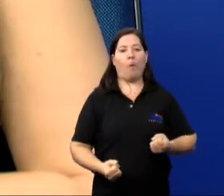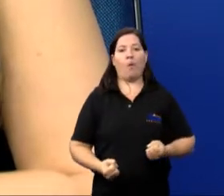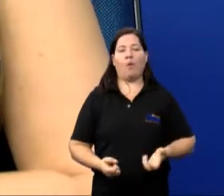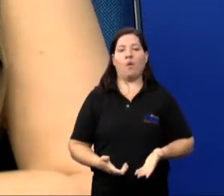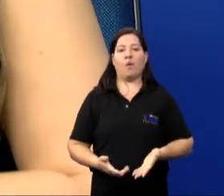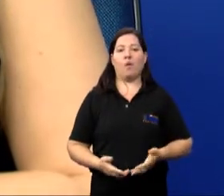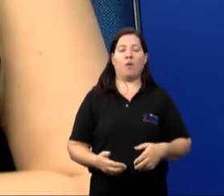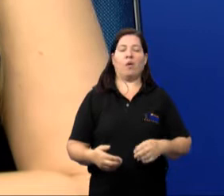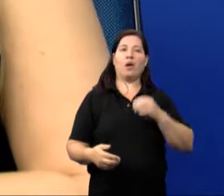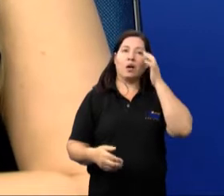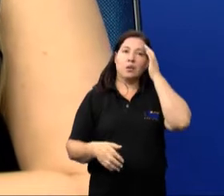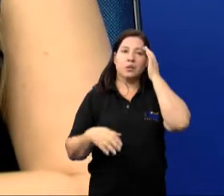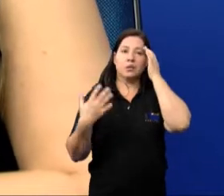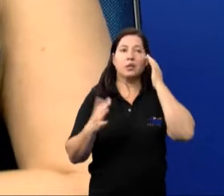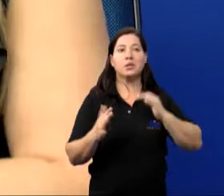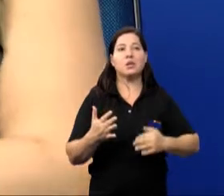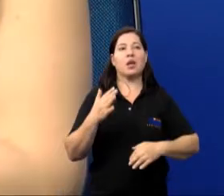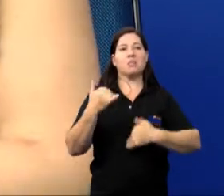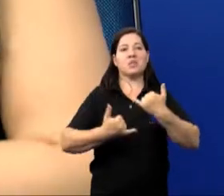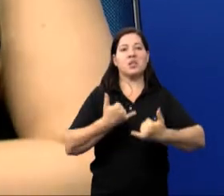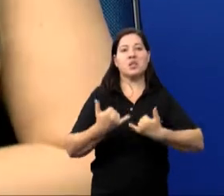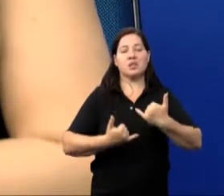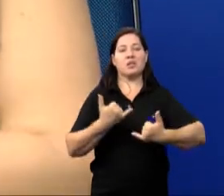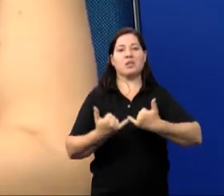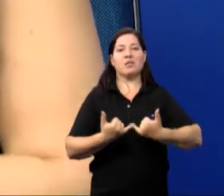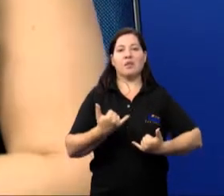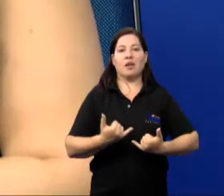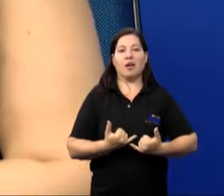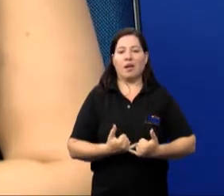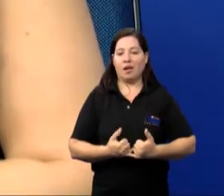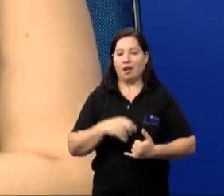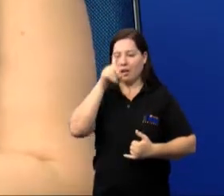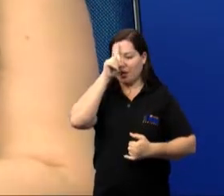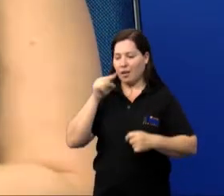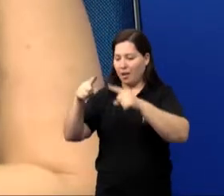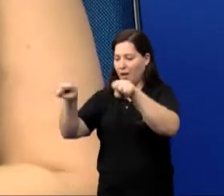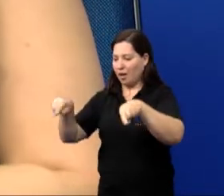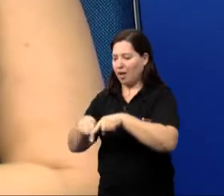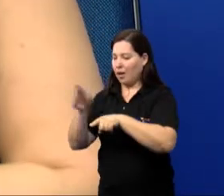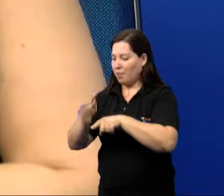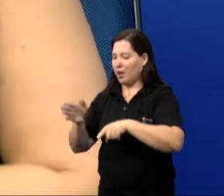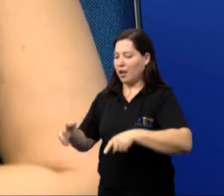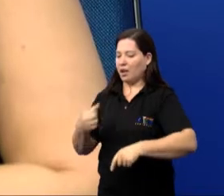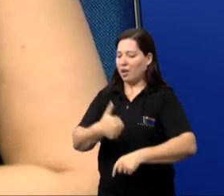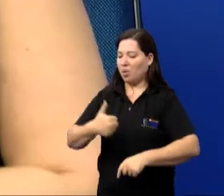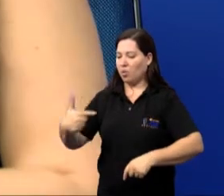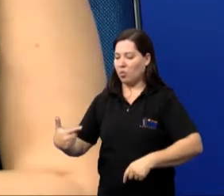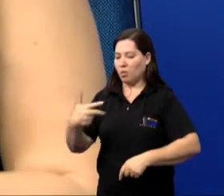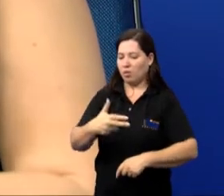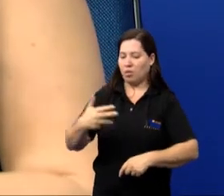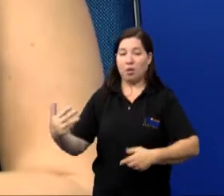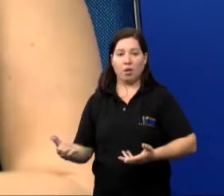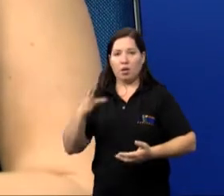de amarelinha e ela também tem que aprender o número, então eu vou dar amarelinha como atividade para ela aprender. Não é isso, né? Porque